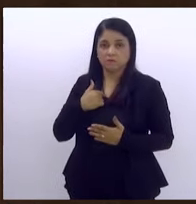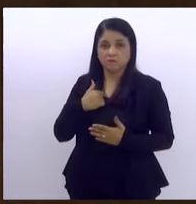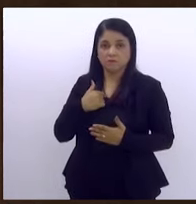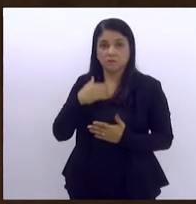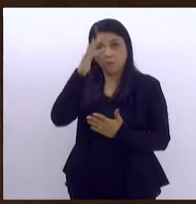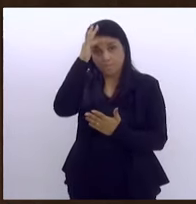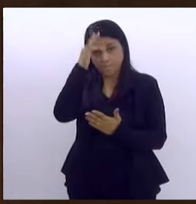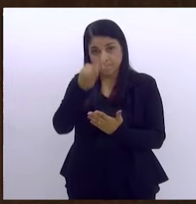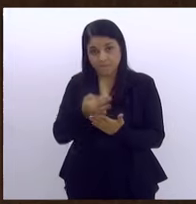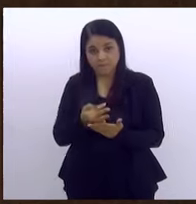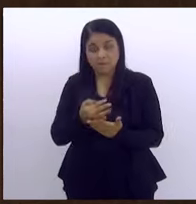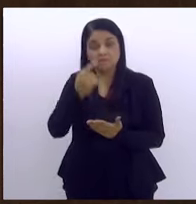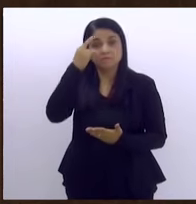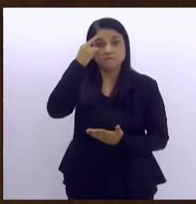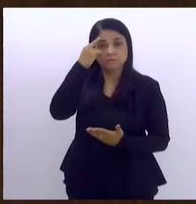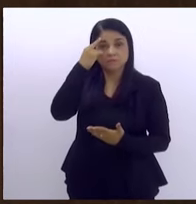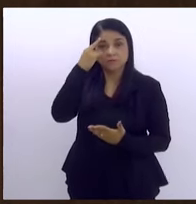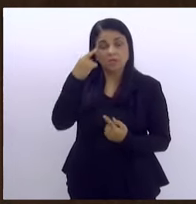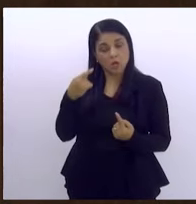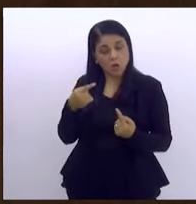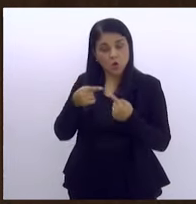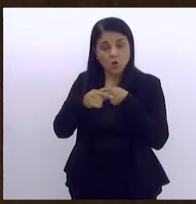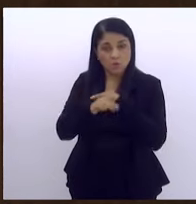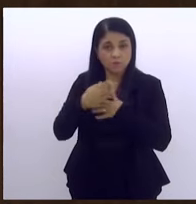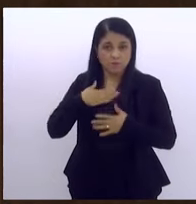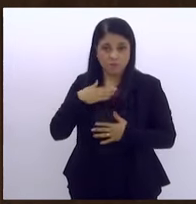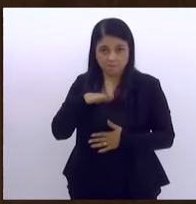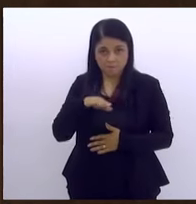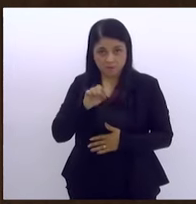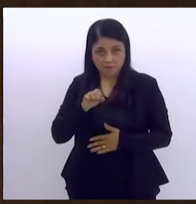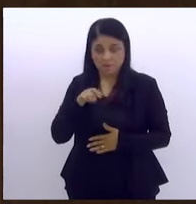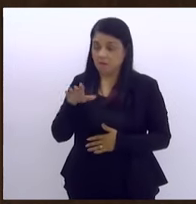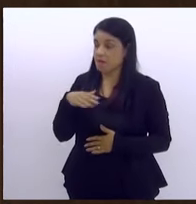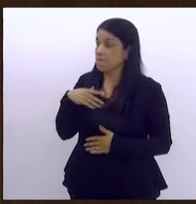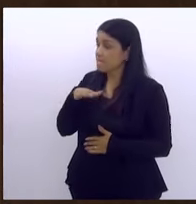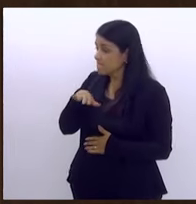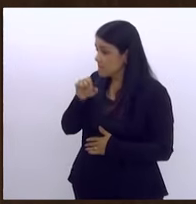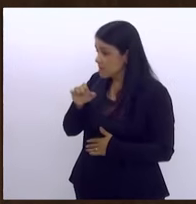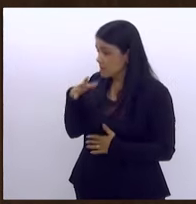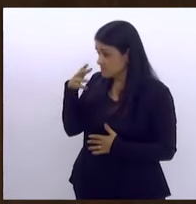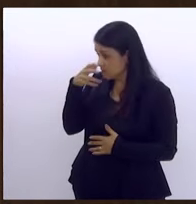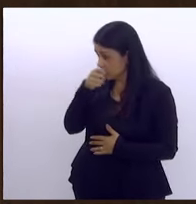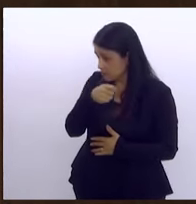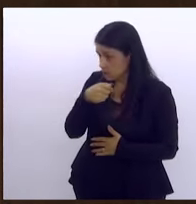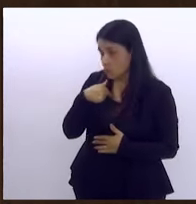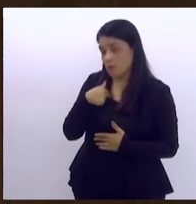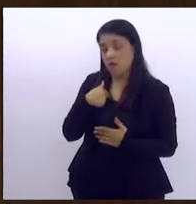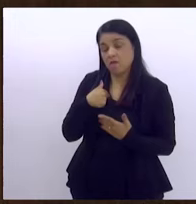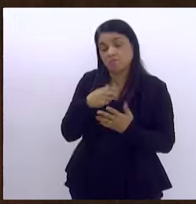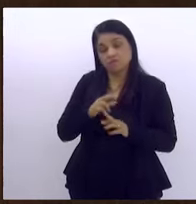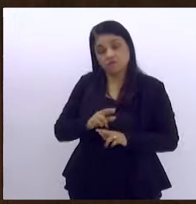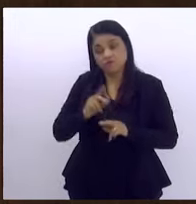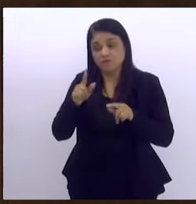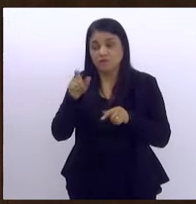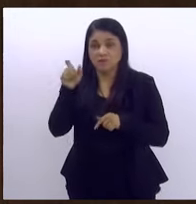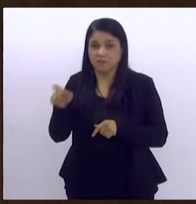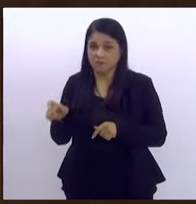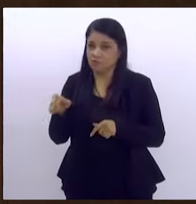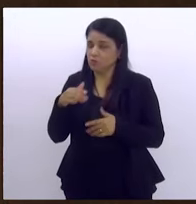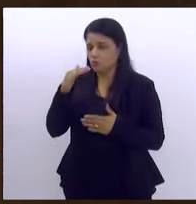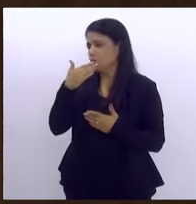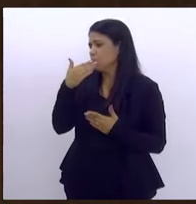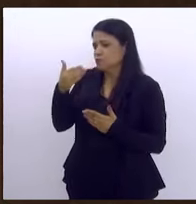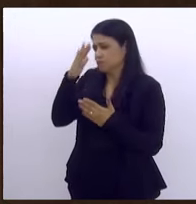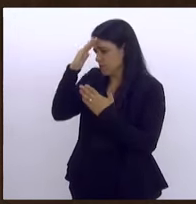fé. E divergia dela, eu falava, mãe, para mim a salvação se chega desta forma. Eu não estou pedindo que a senhora